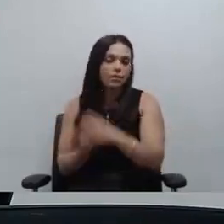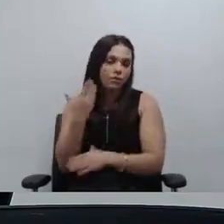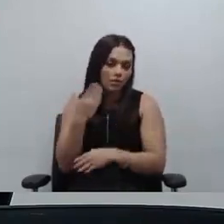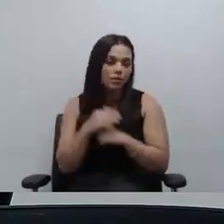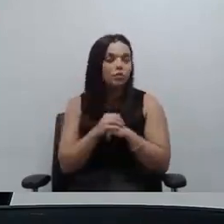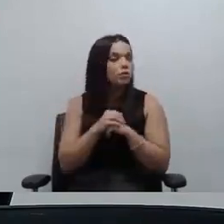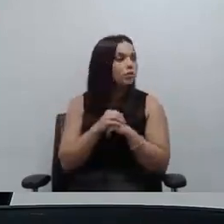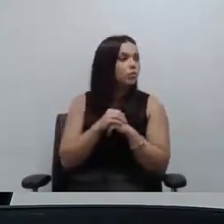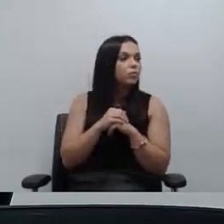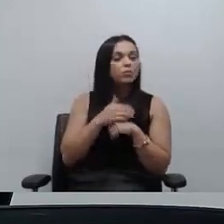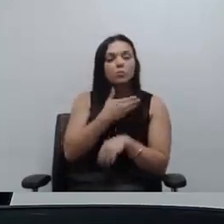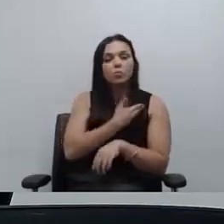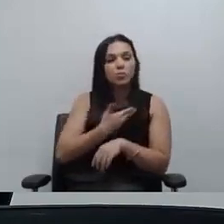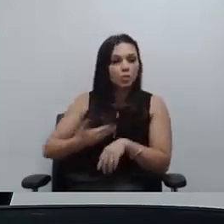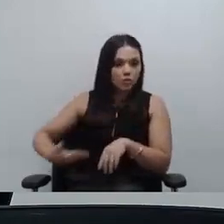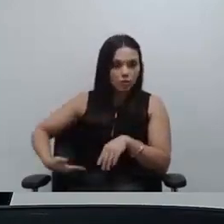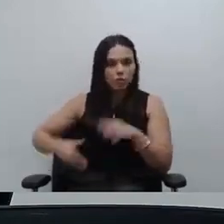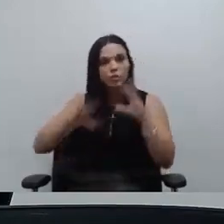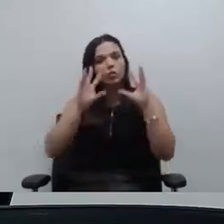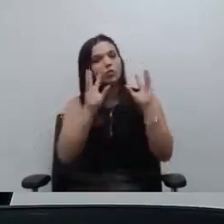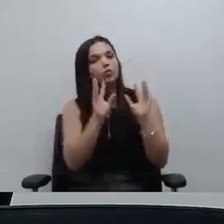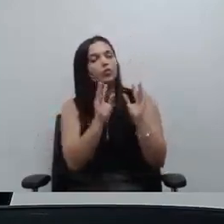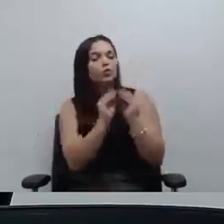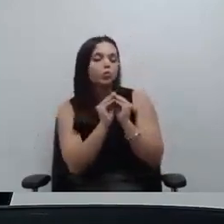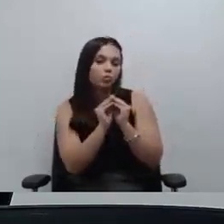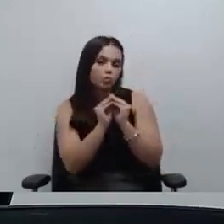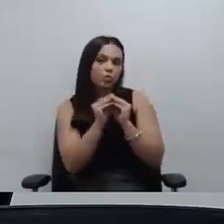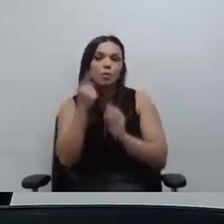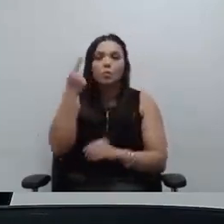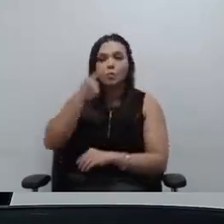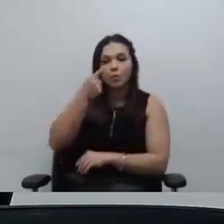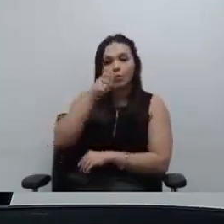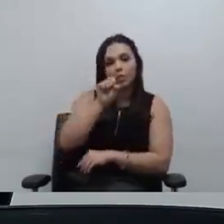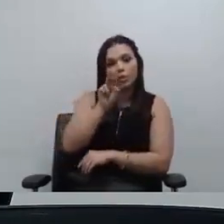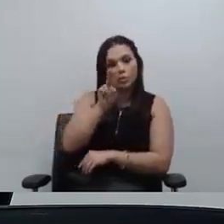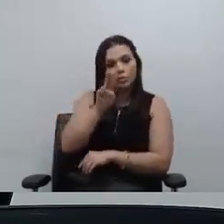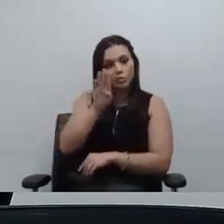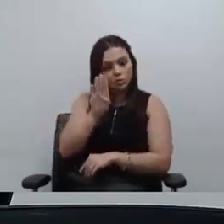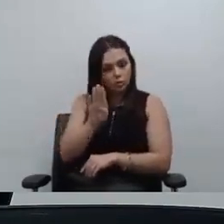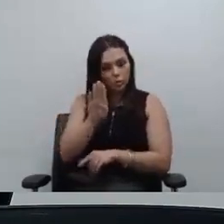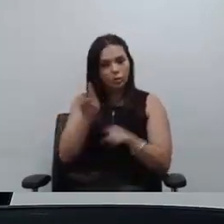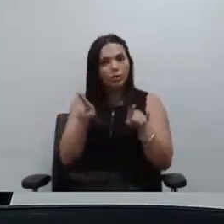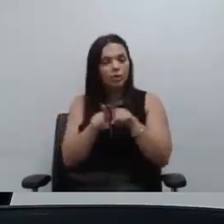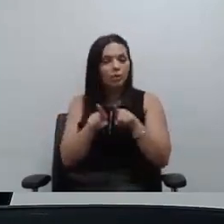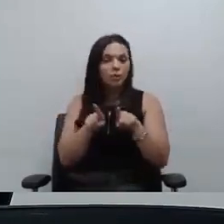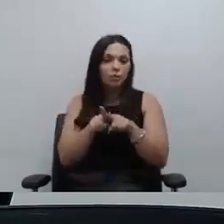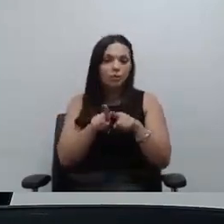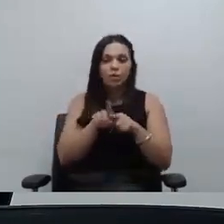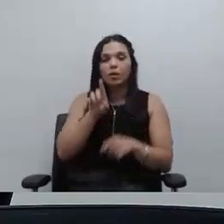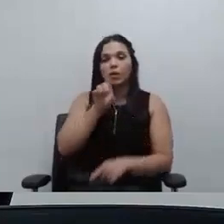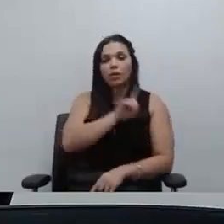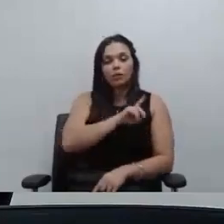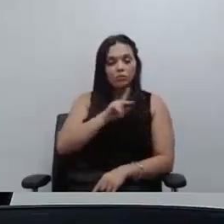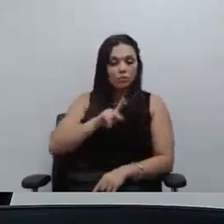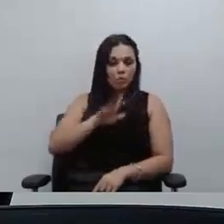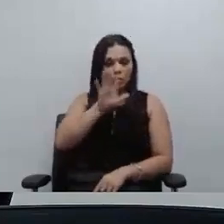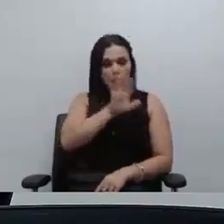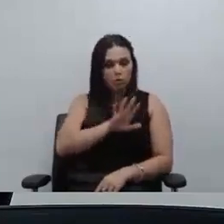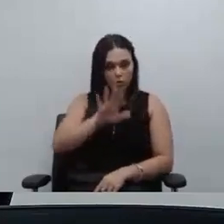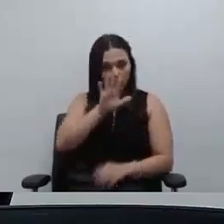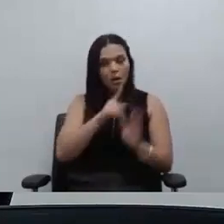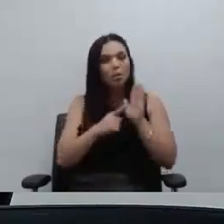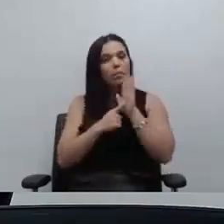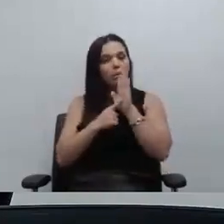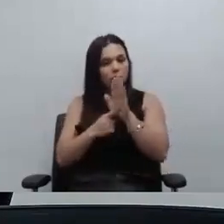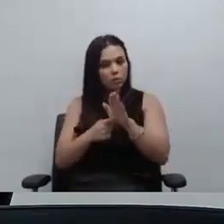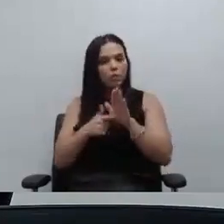Senhora Presidente, basicamente, em resumo, né, a primeira subdefensoria pública, endossada pela Defensoria Geral, apresentou um plano de atuação.